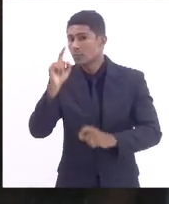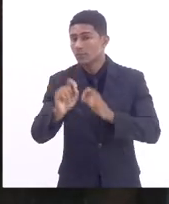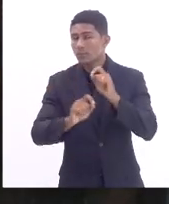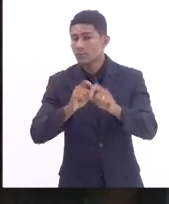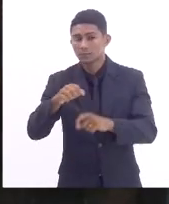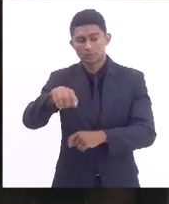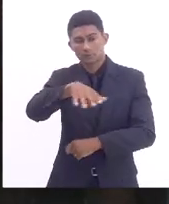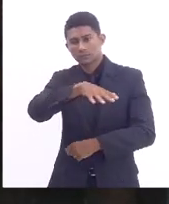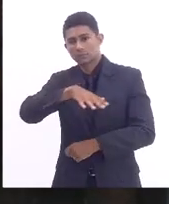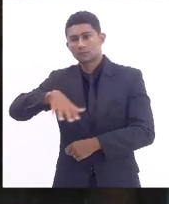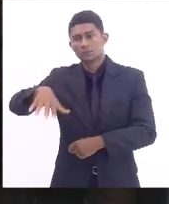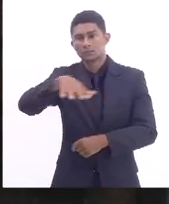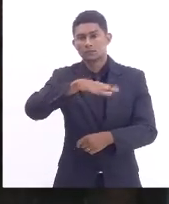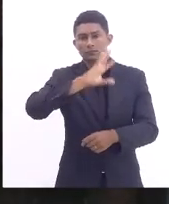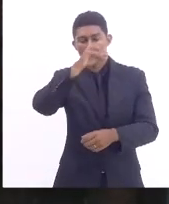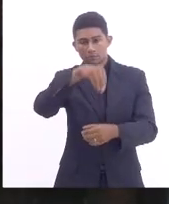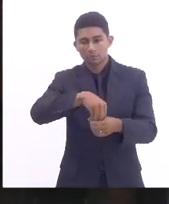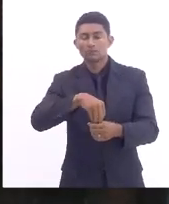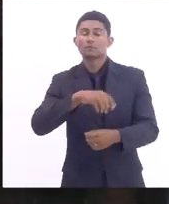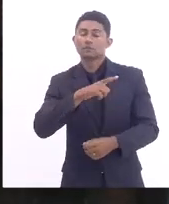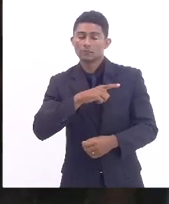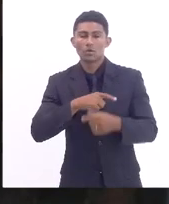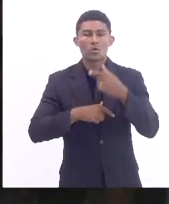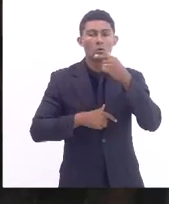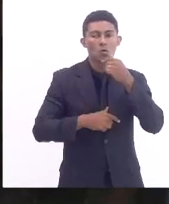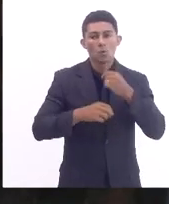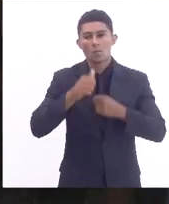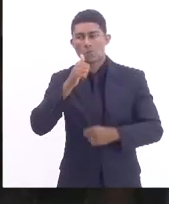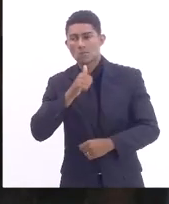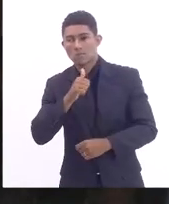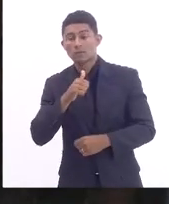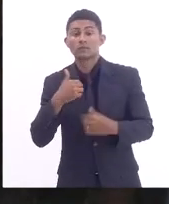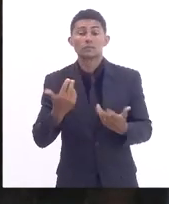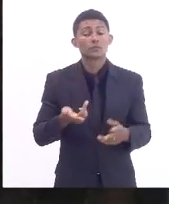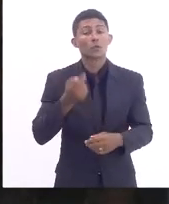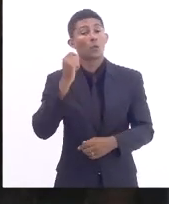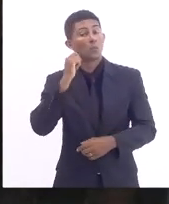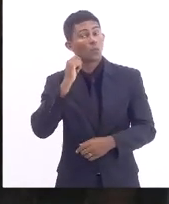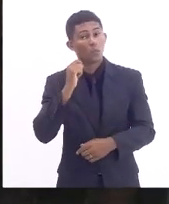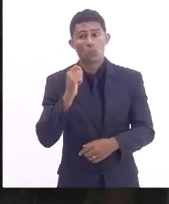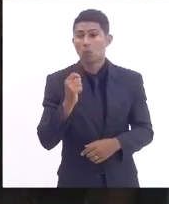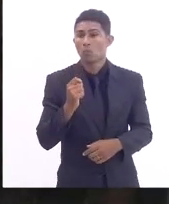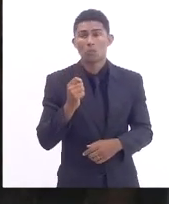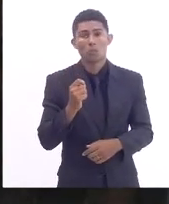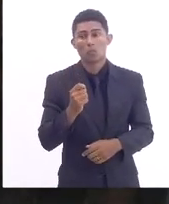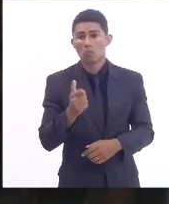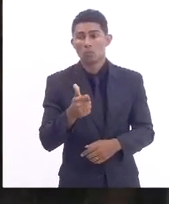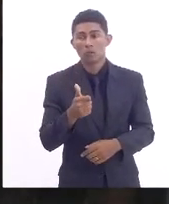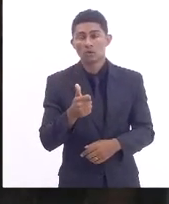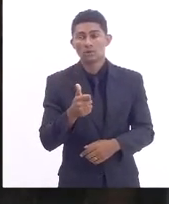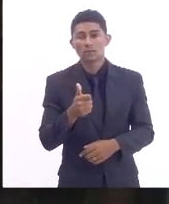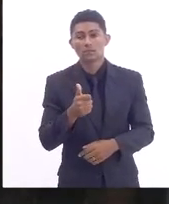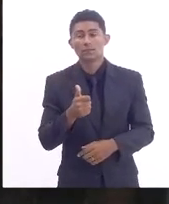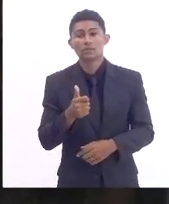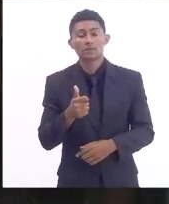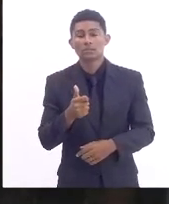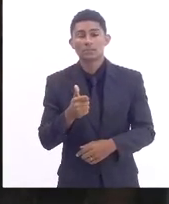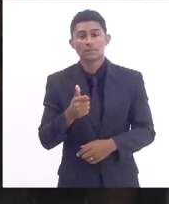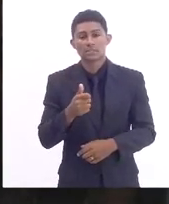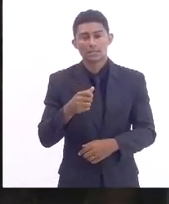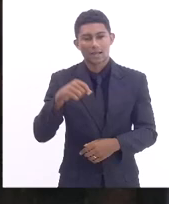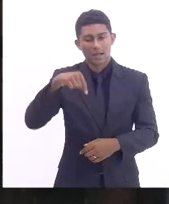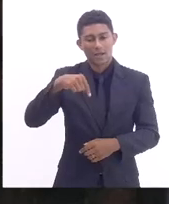que a nossa categoria constituída de técnicos e técnicos e nós quase tivemos uma mesa 100% masculina